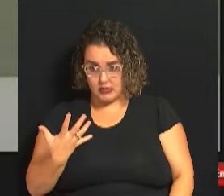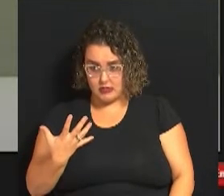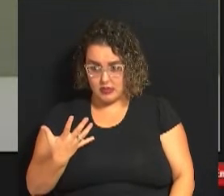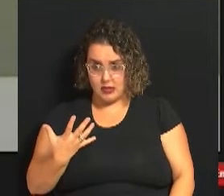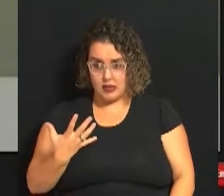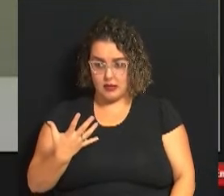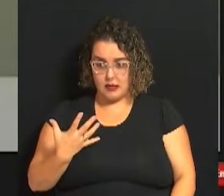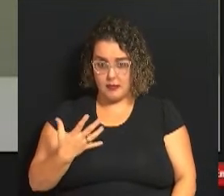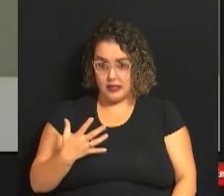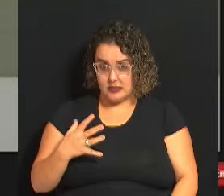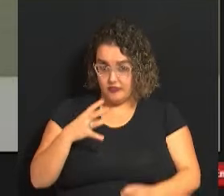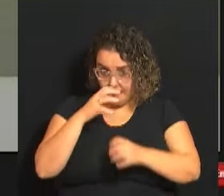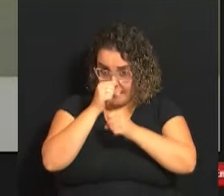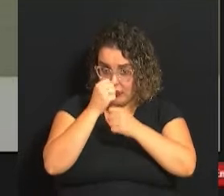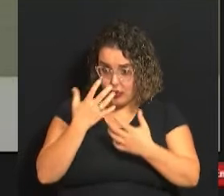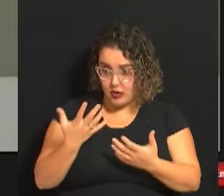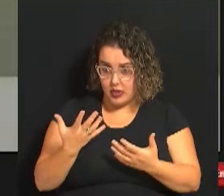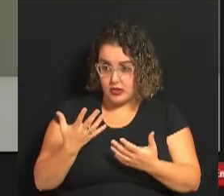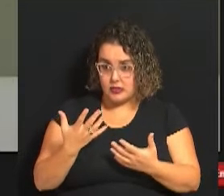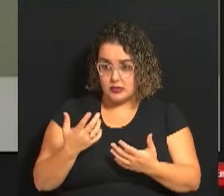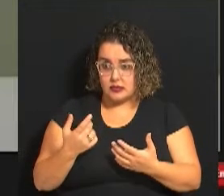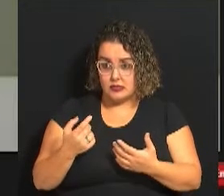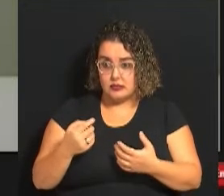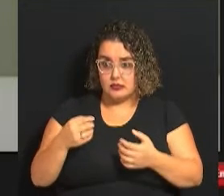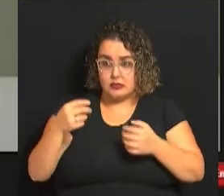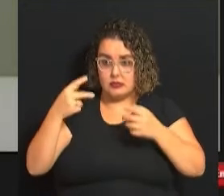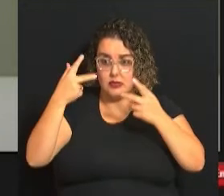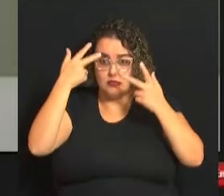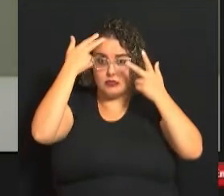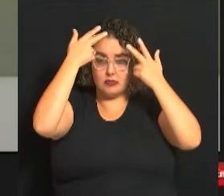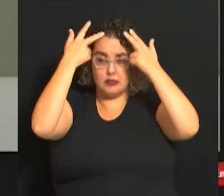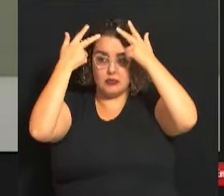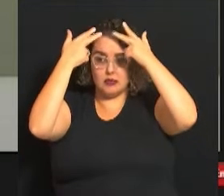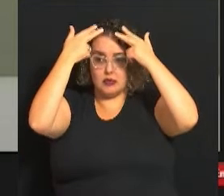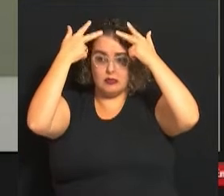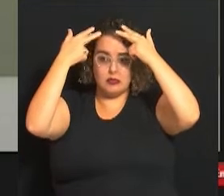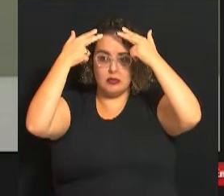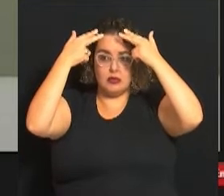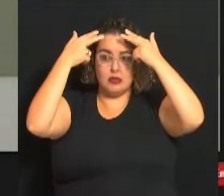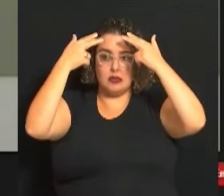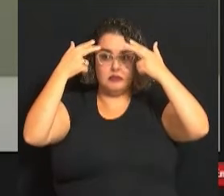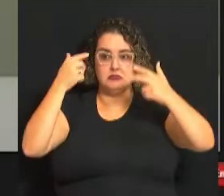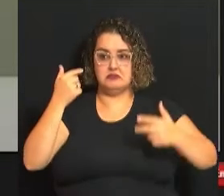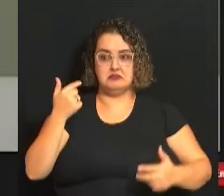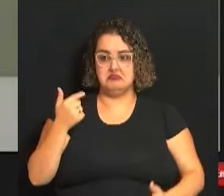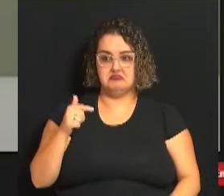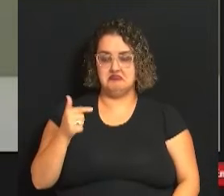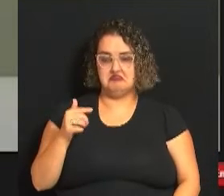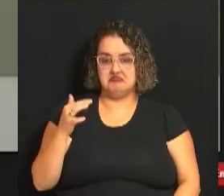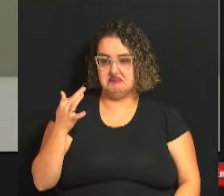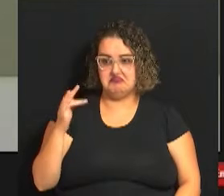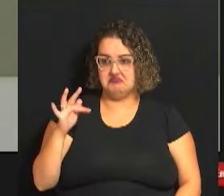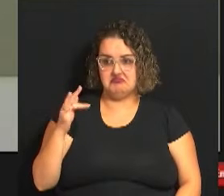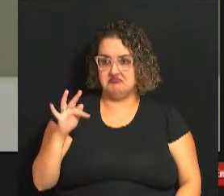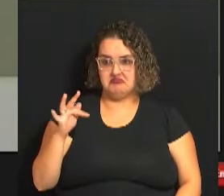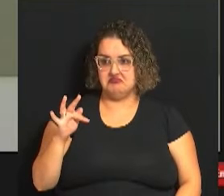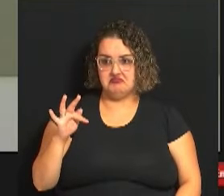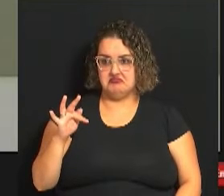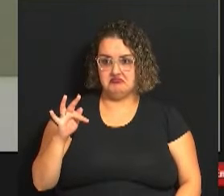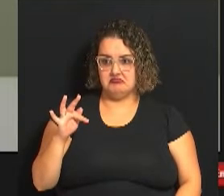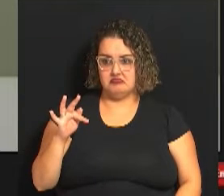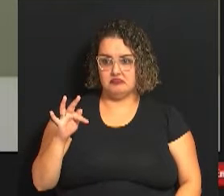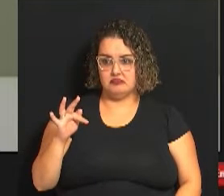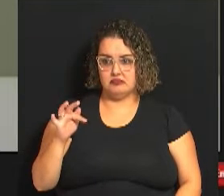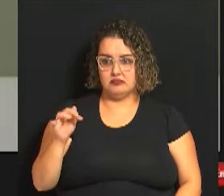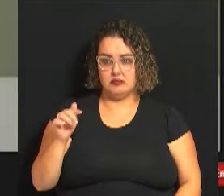a manipulação intracerebral, ela não causa dor muito intensa, então é fácil de